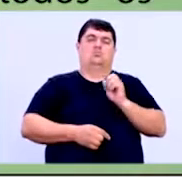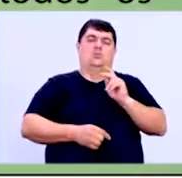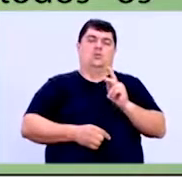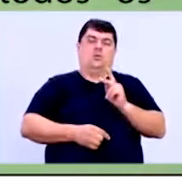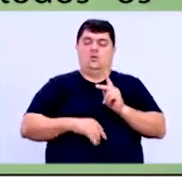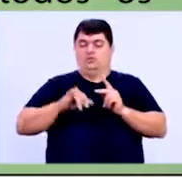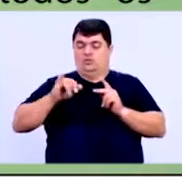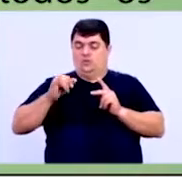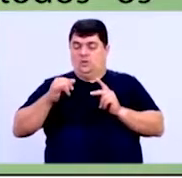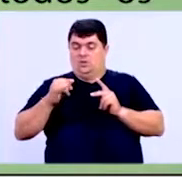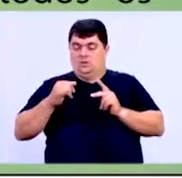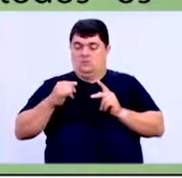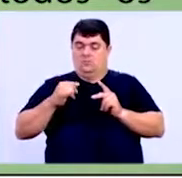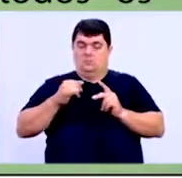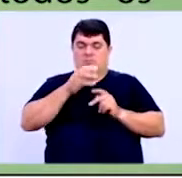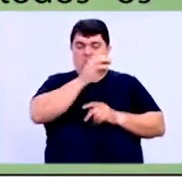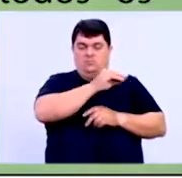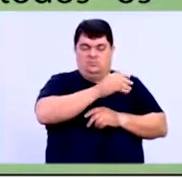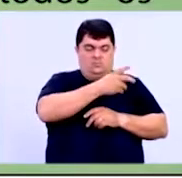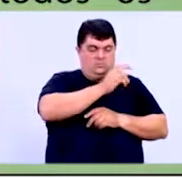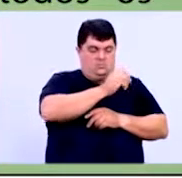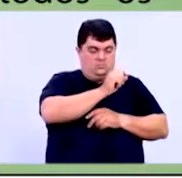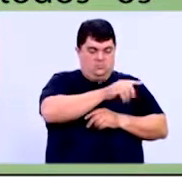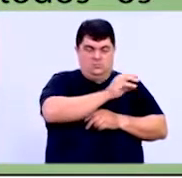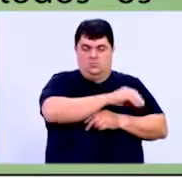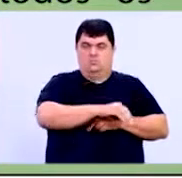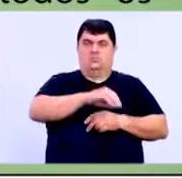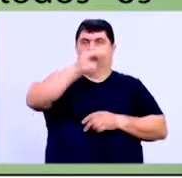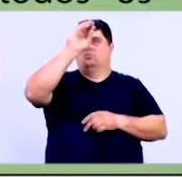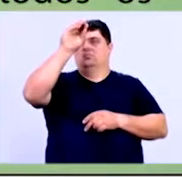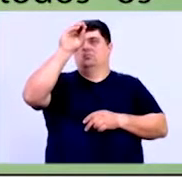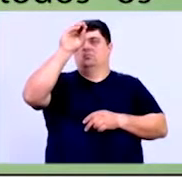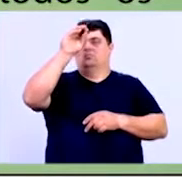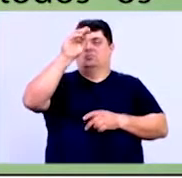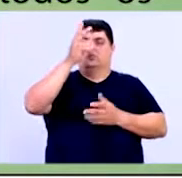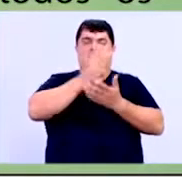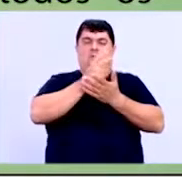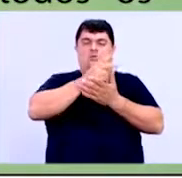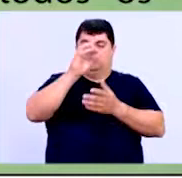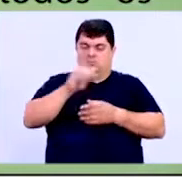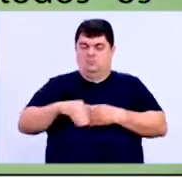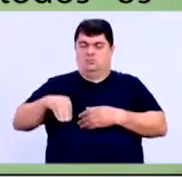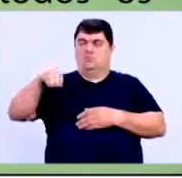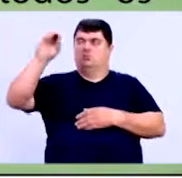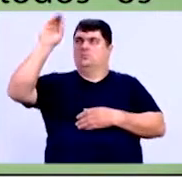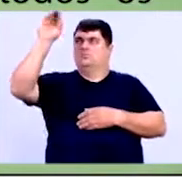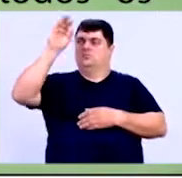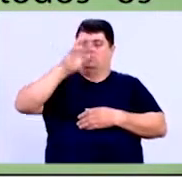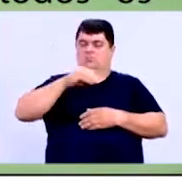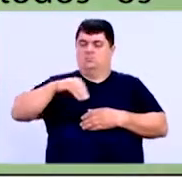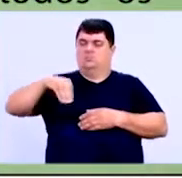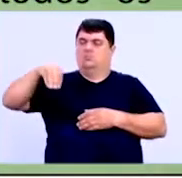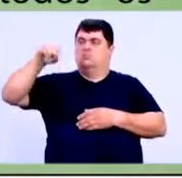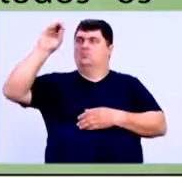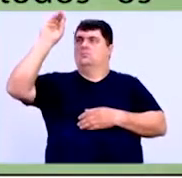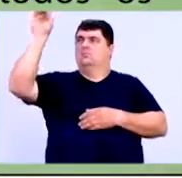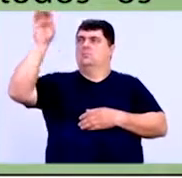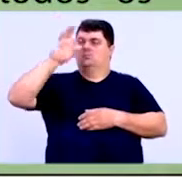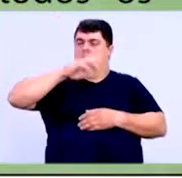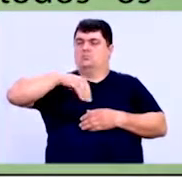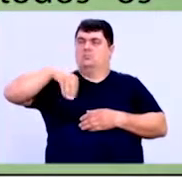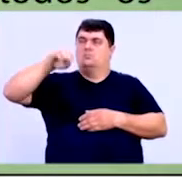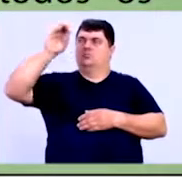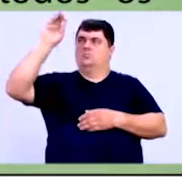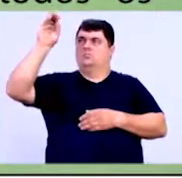janeiro, o final vira o inicial. No mês de janeiro, sobrou mais 50 mil no